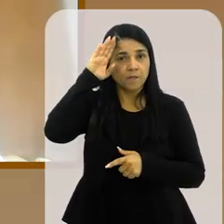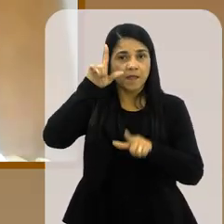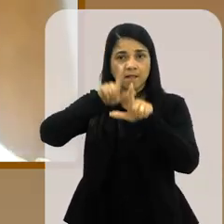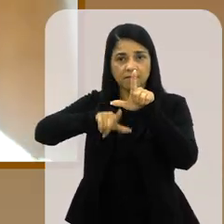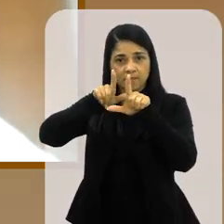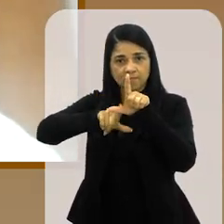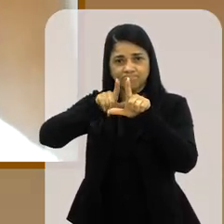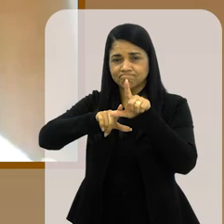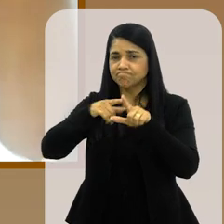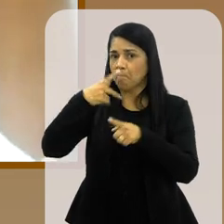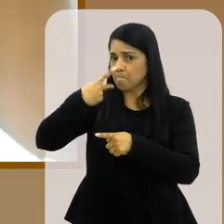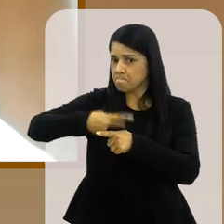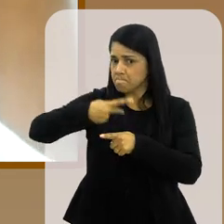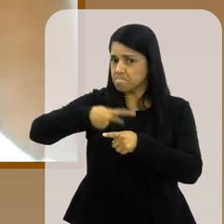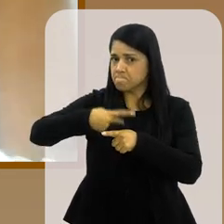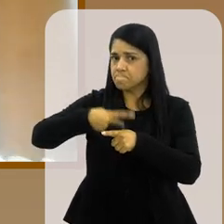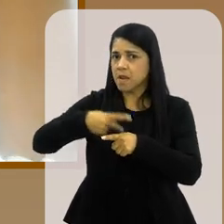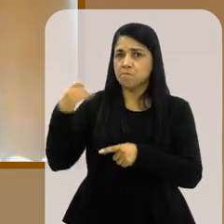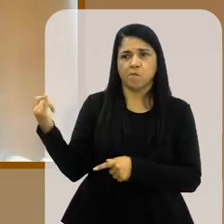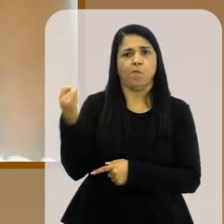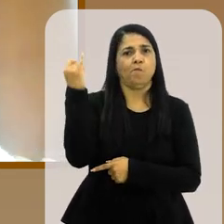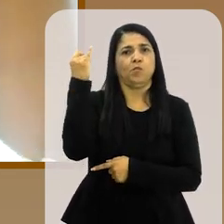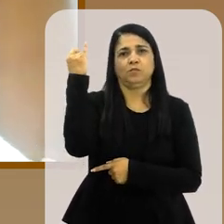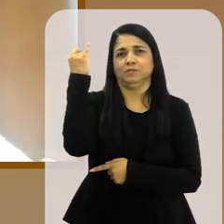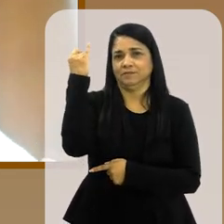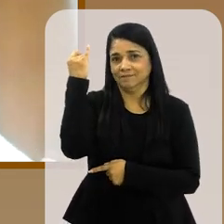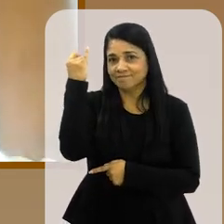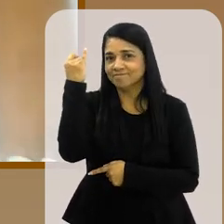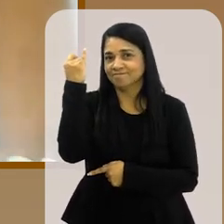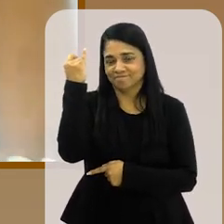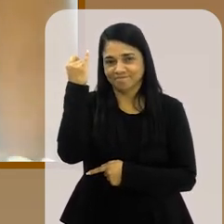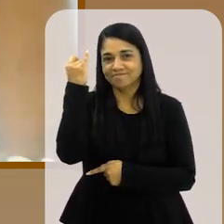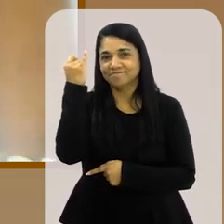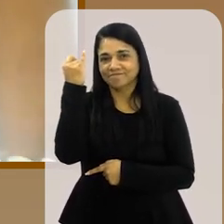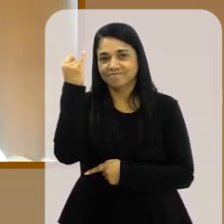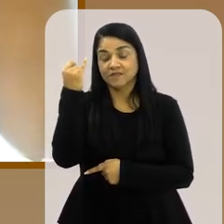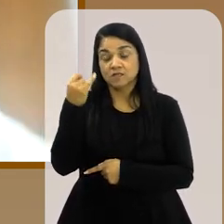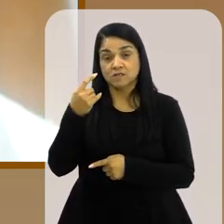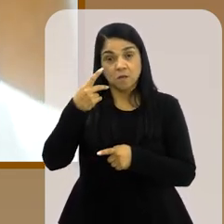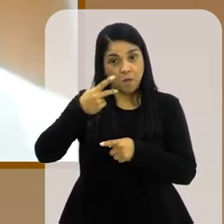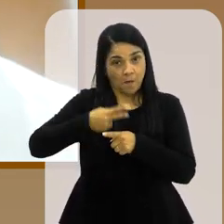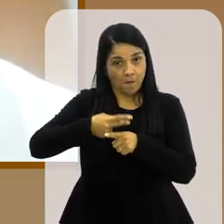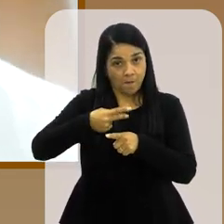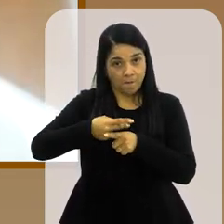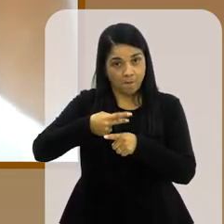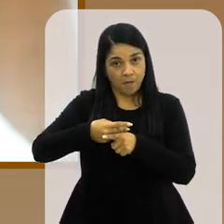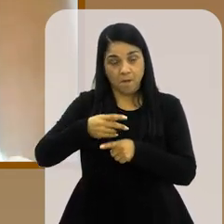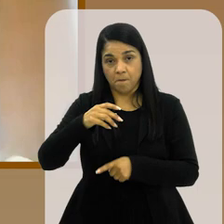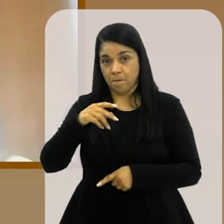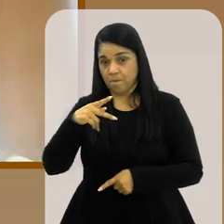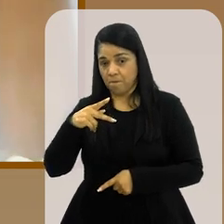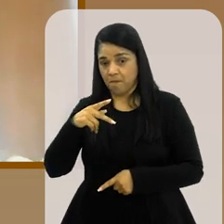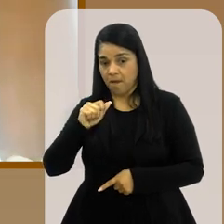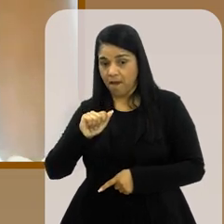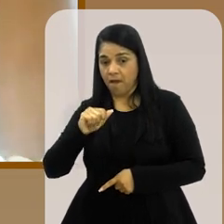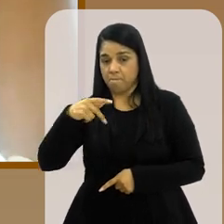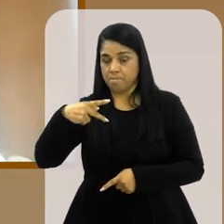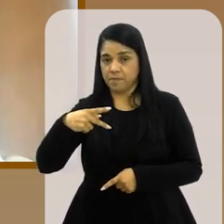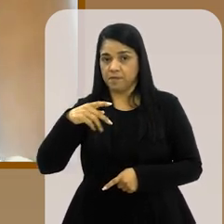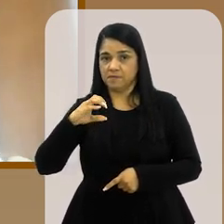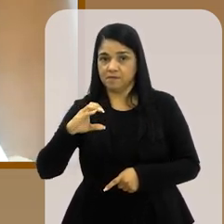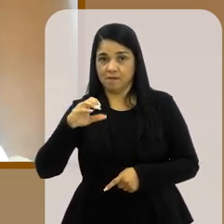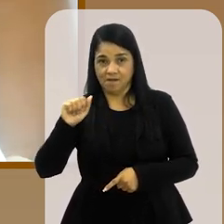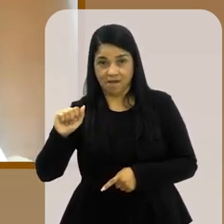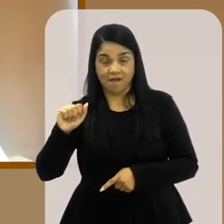prêmio muito bacana. Quando eu recebi o APCA, que é da Associação Paulista